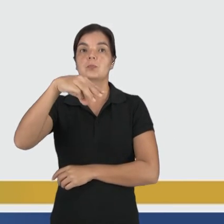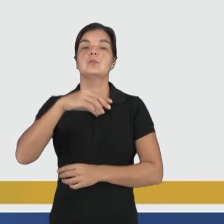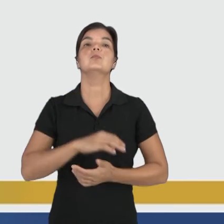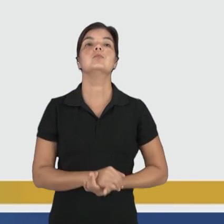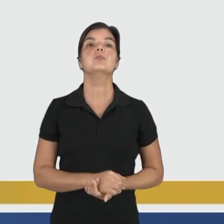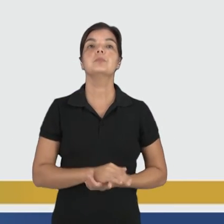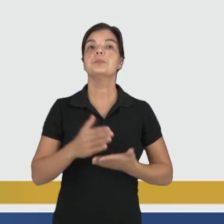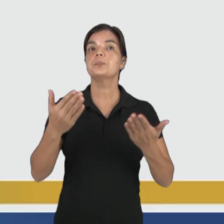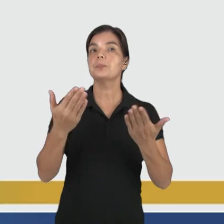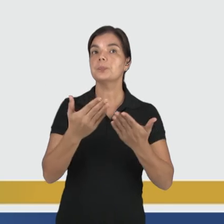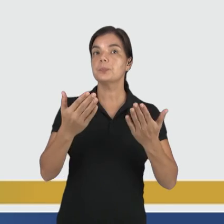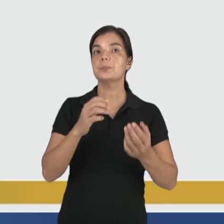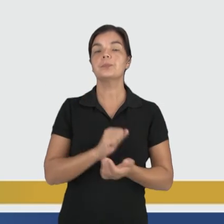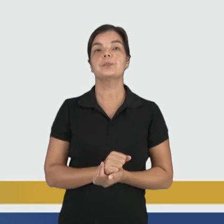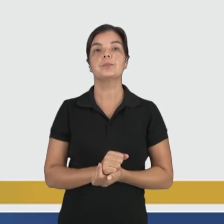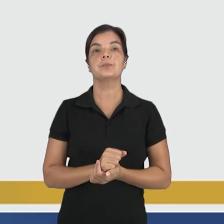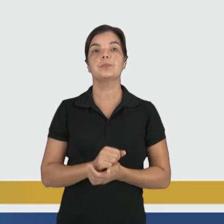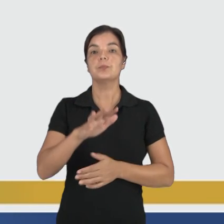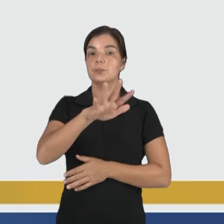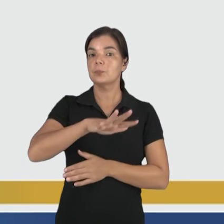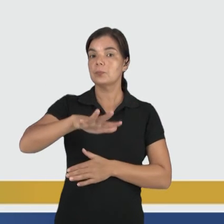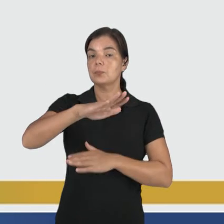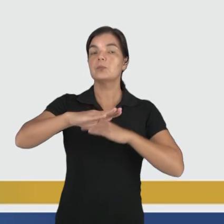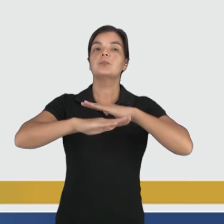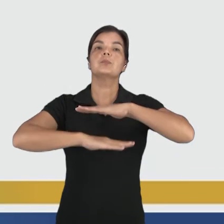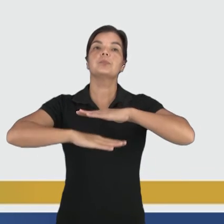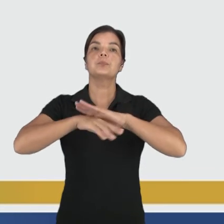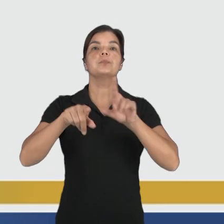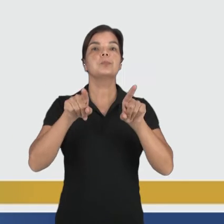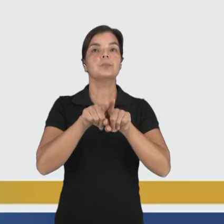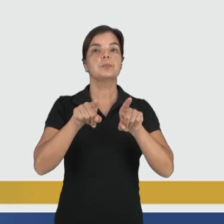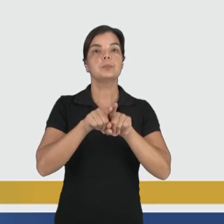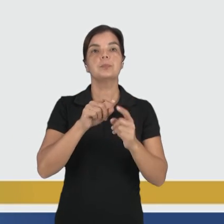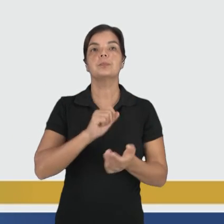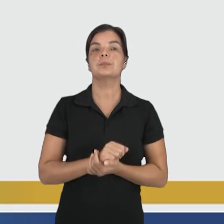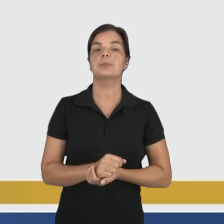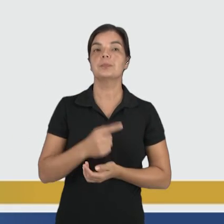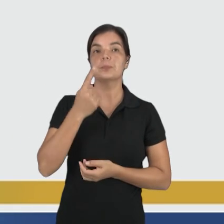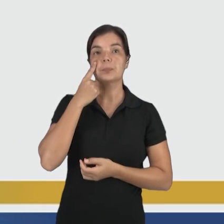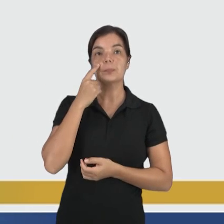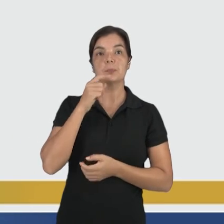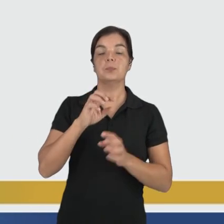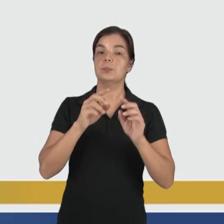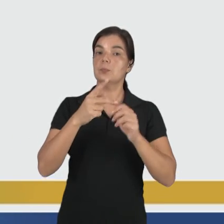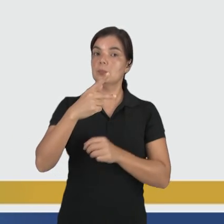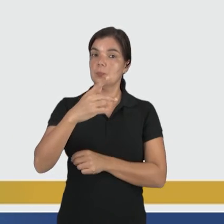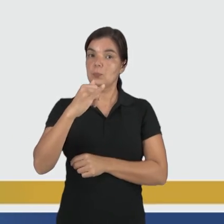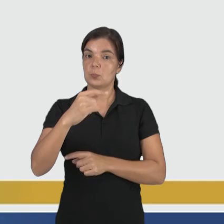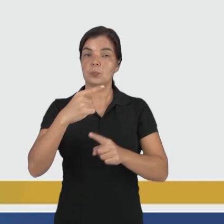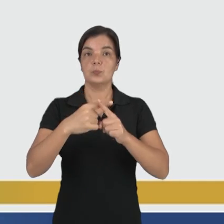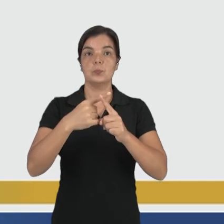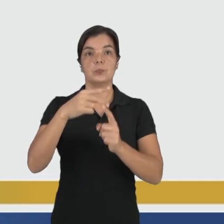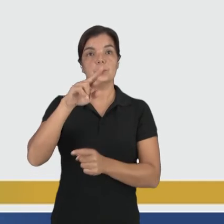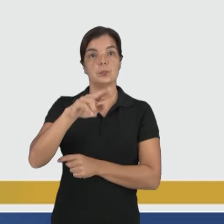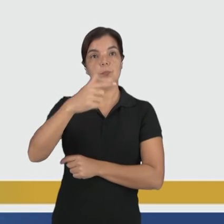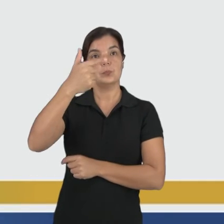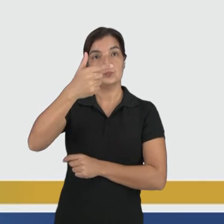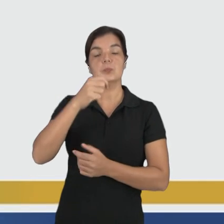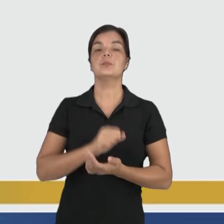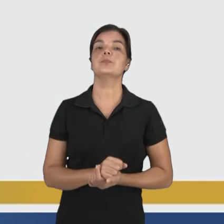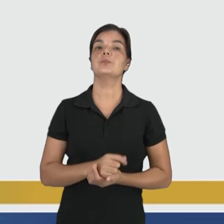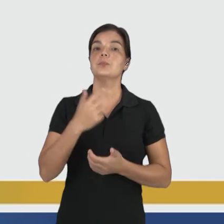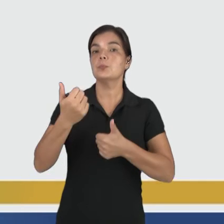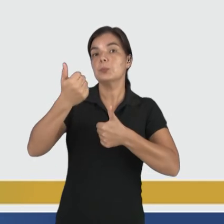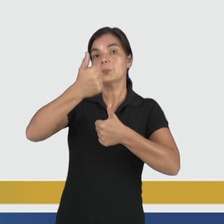E agora nós vamos à área da base. Então, olha só, a área da base é igual ao π vezes r ao quadrado, e aí nós